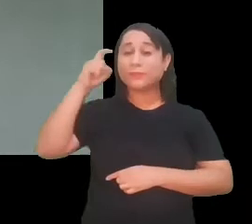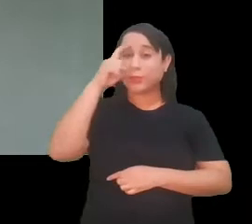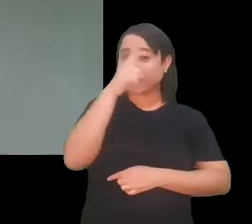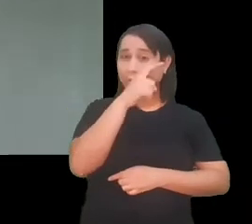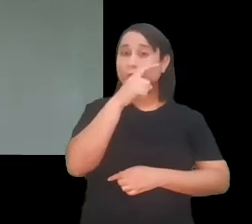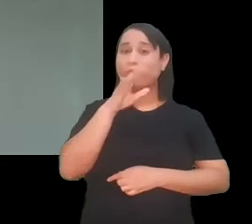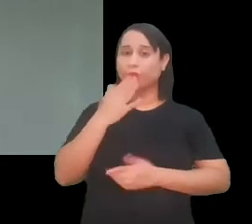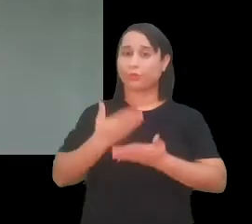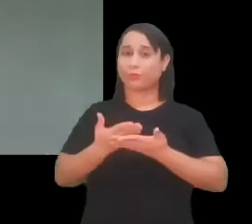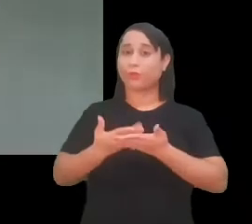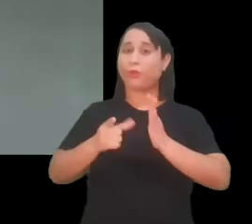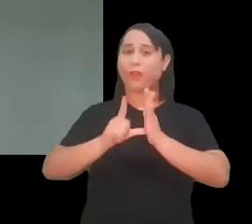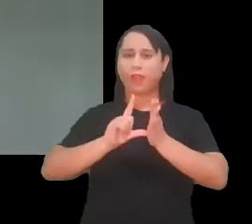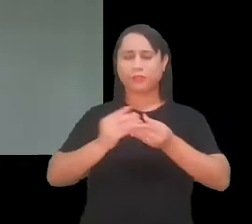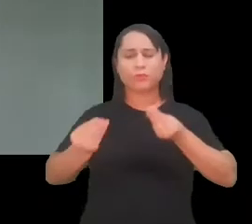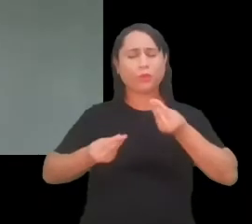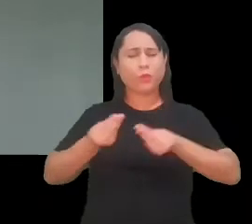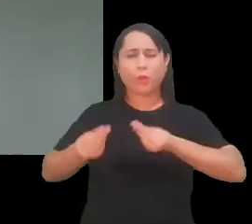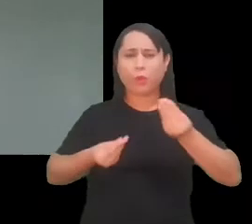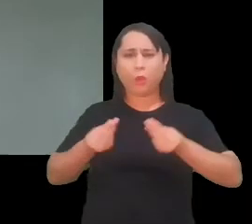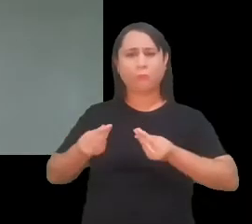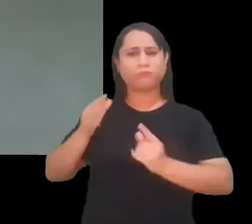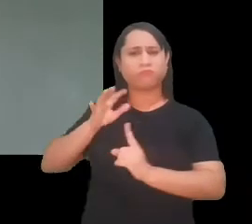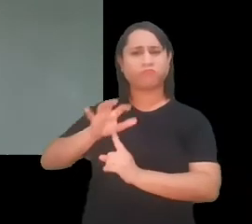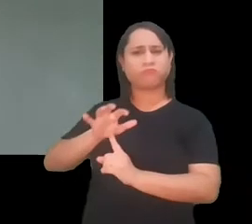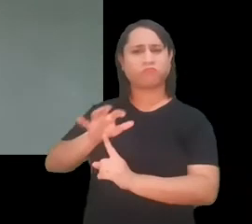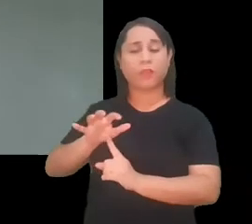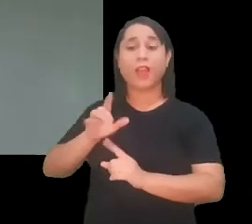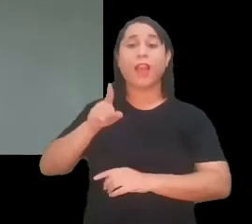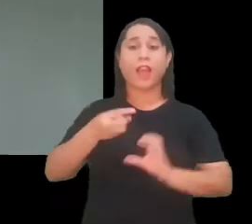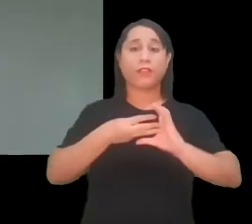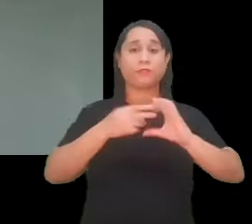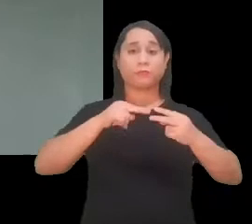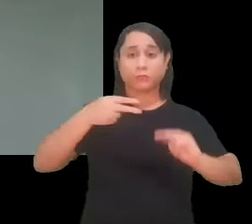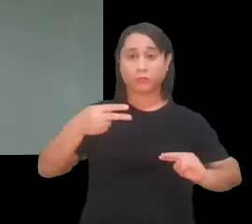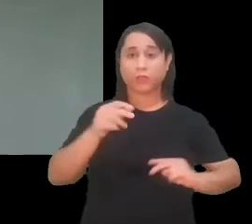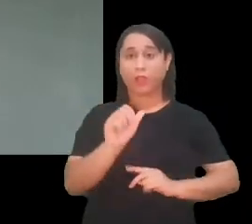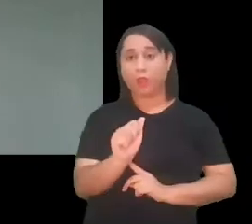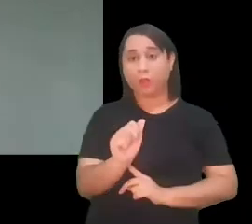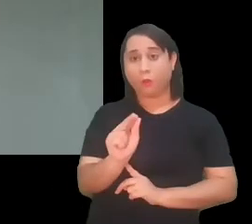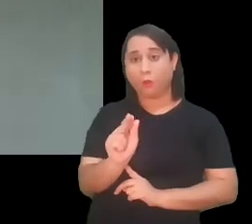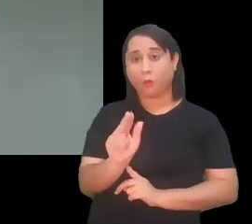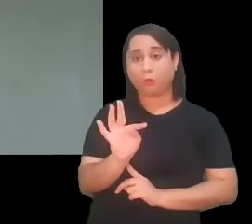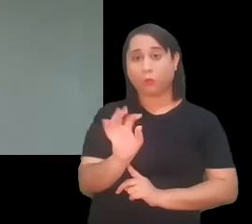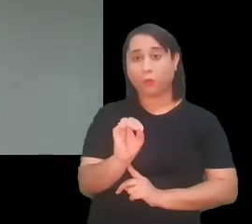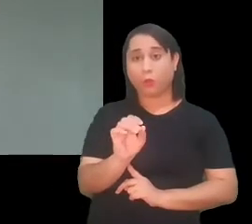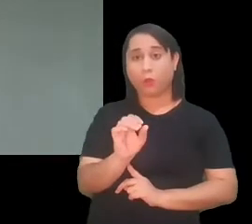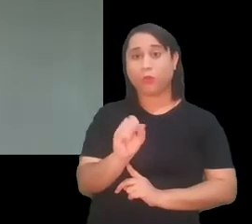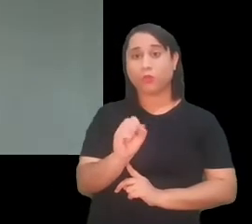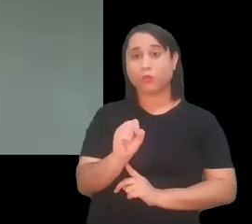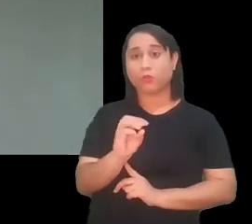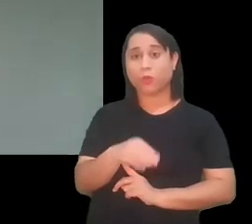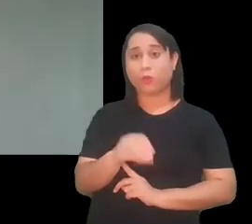que seria essa herança influenciada pelo sexo? Ela é característica de cromossomos autossômicos, ela não é sexual de